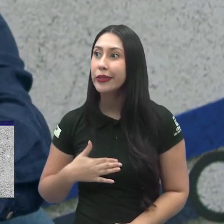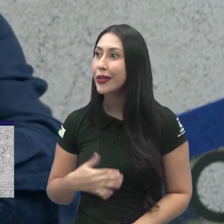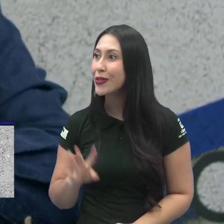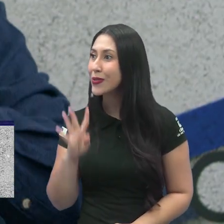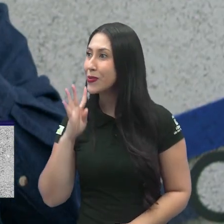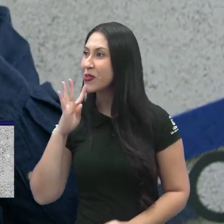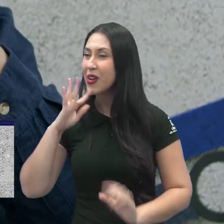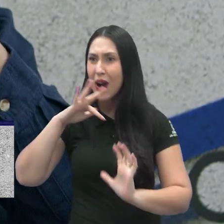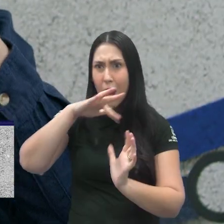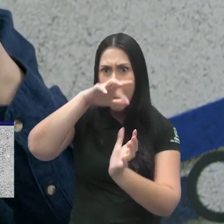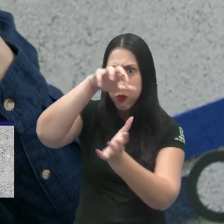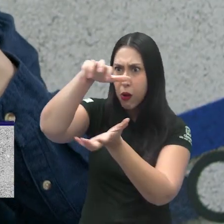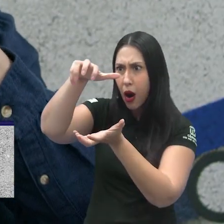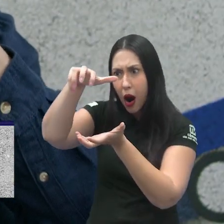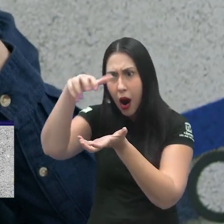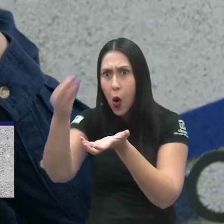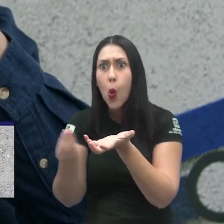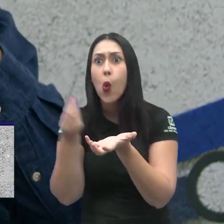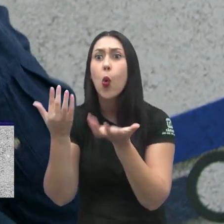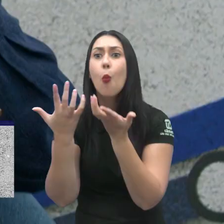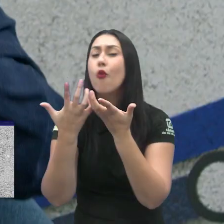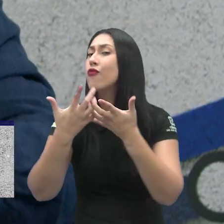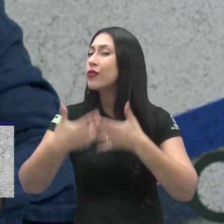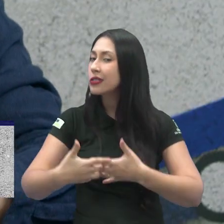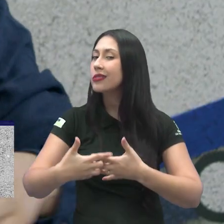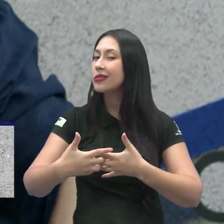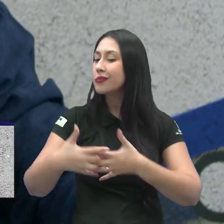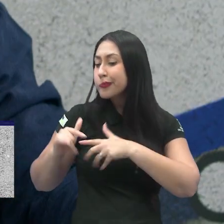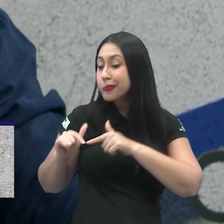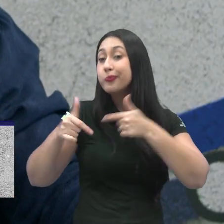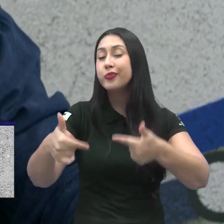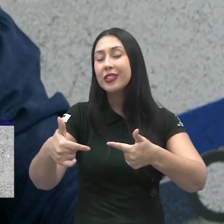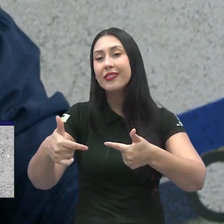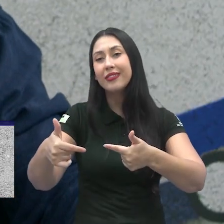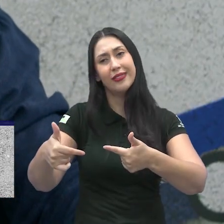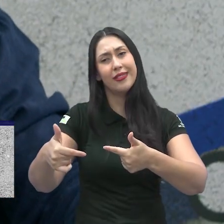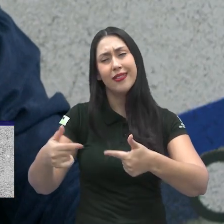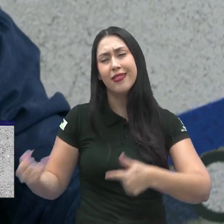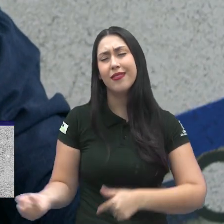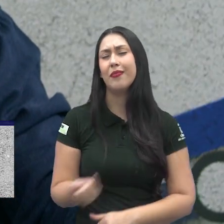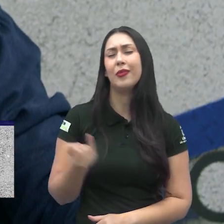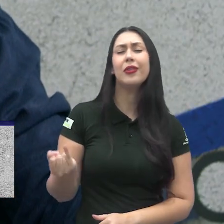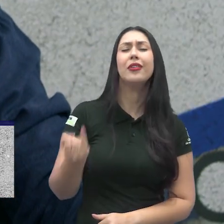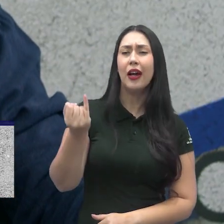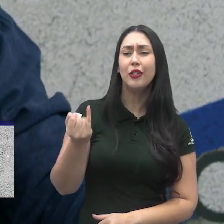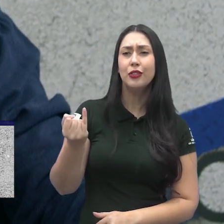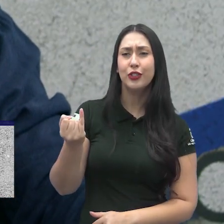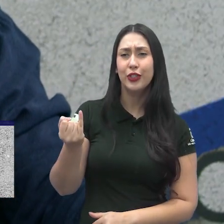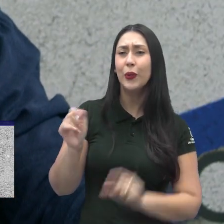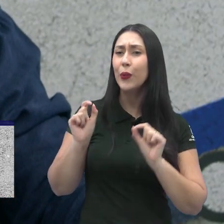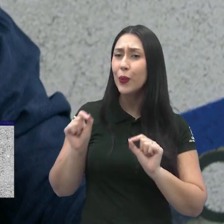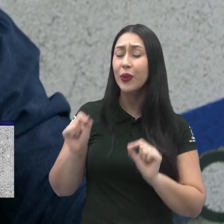mundo, de ver como o planeta funciona para conseguir intervir nele, eu acho que a carreira mais fundamental é a formação